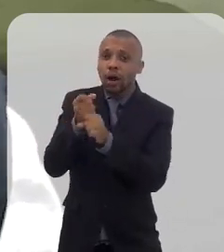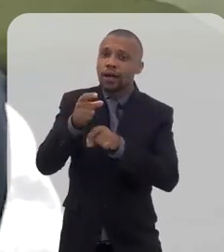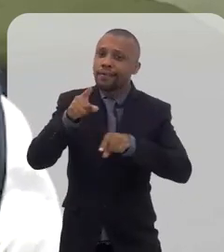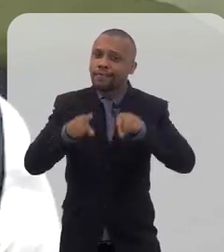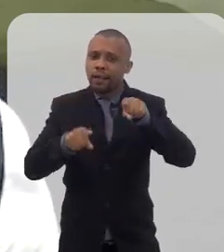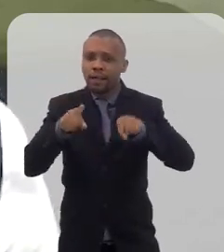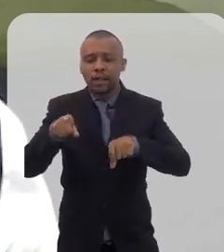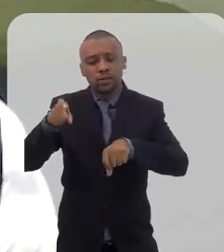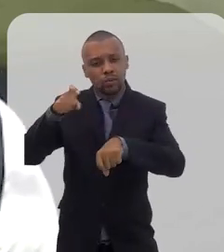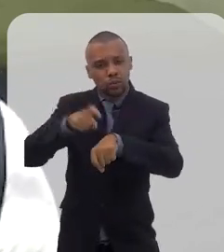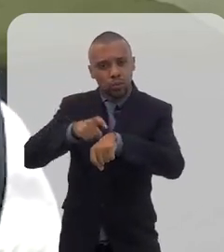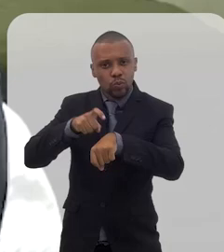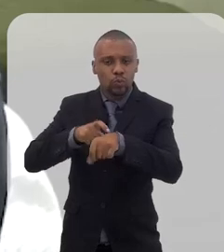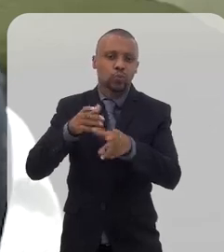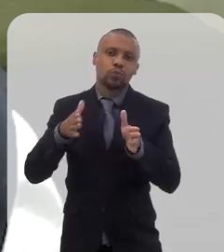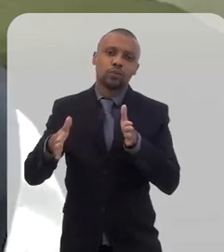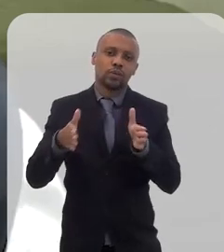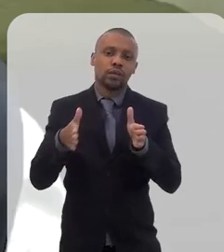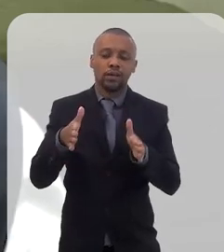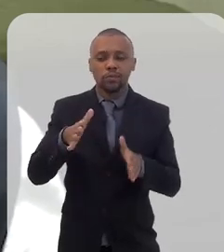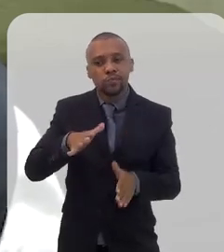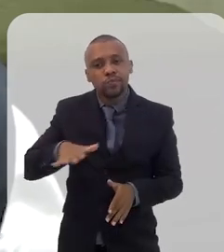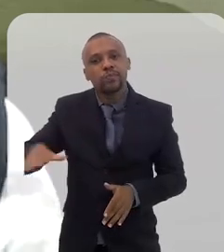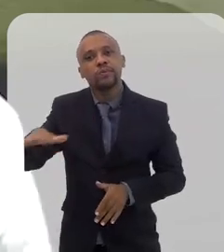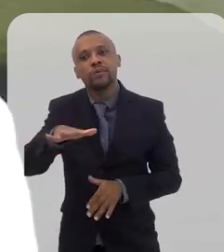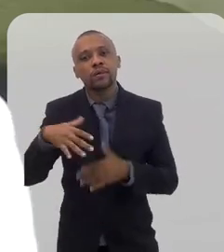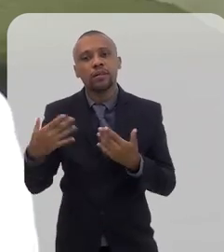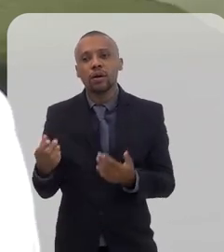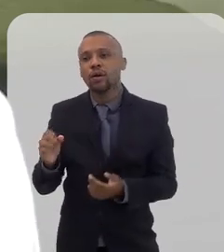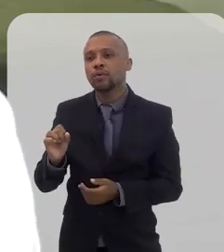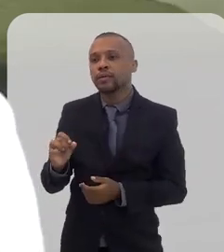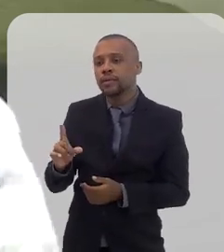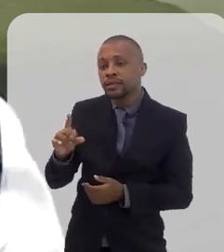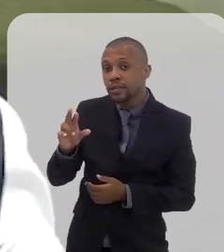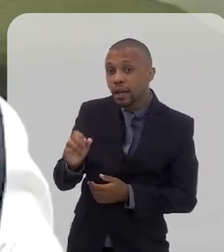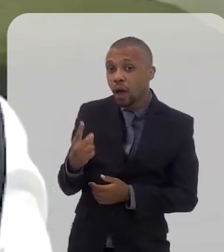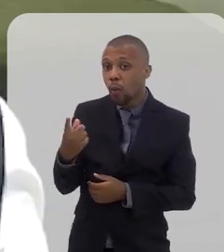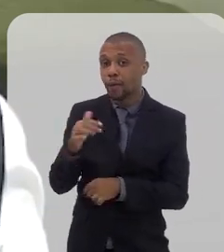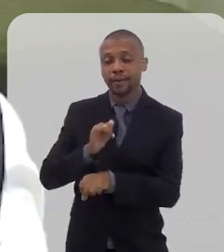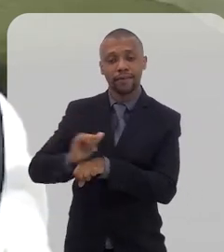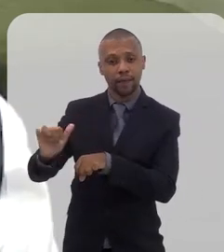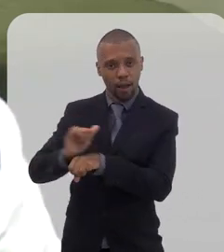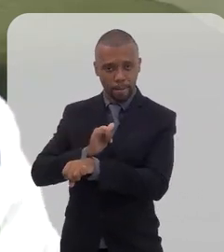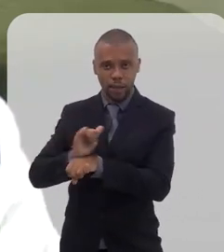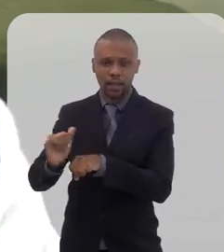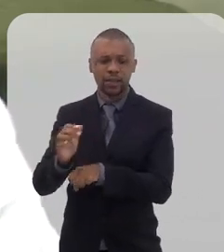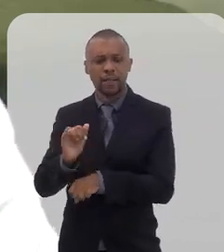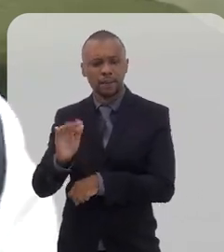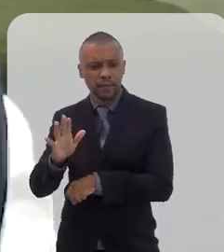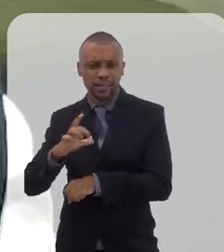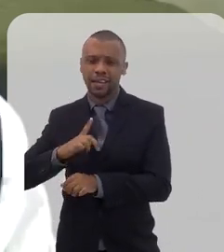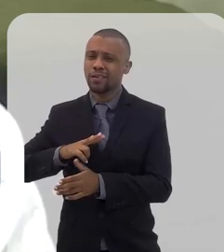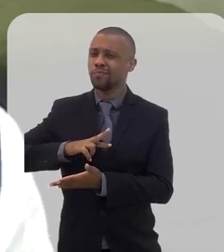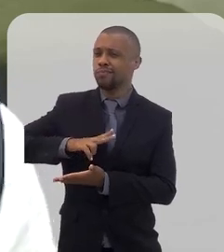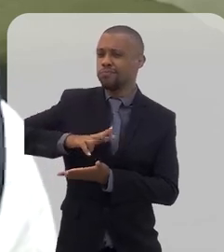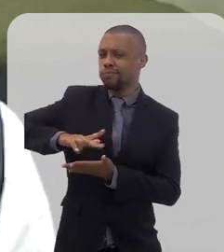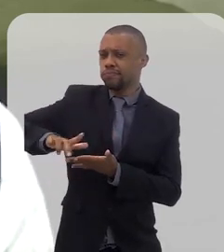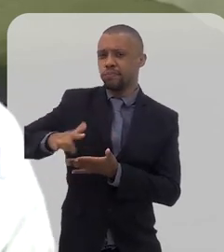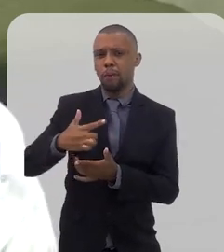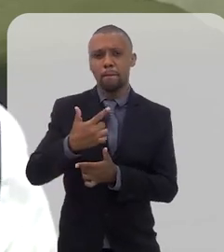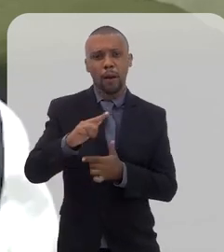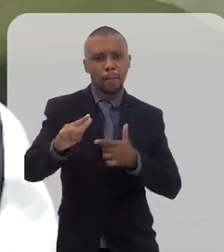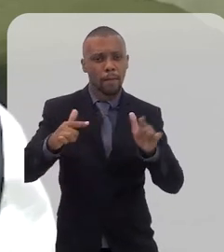no tempo e no espaço. Então, o Sidra ele é uma das ferramentas, que o IBGE tem outras, muitas